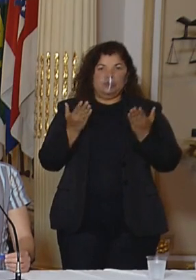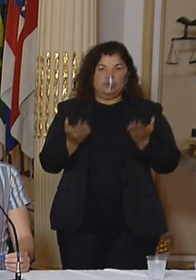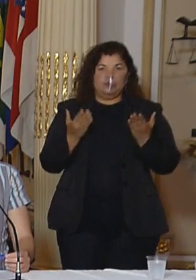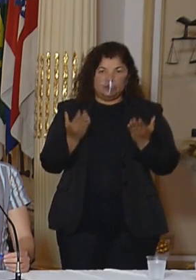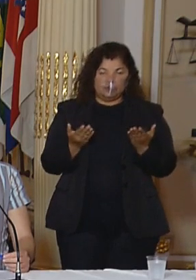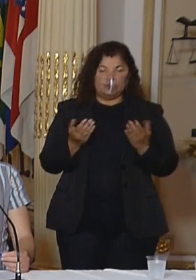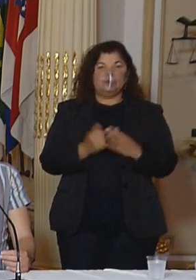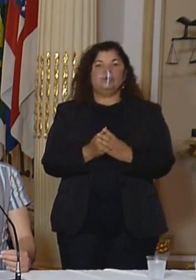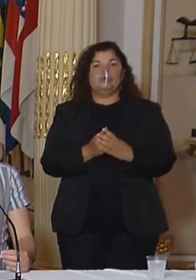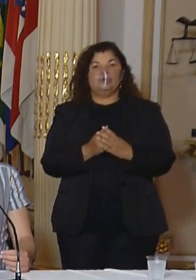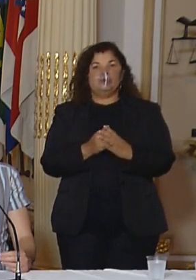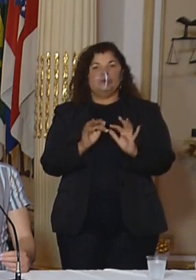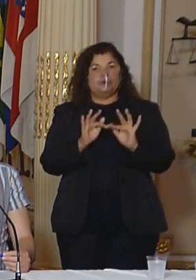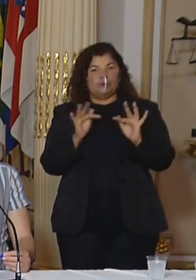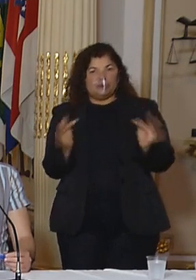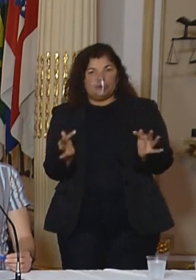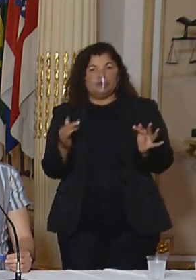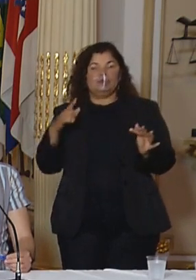Assim, já são